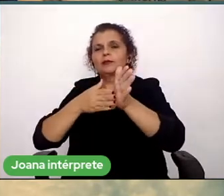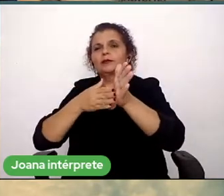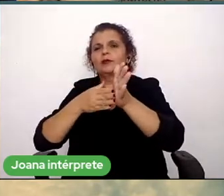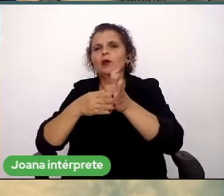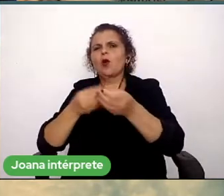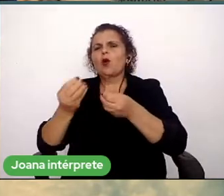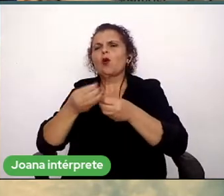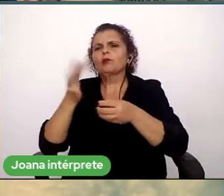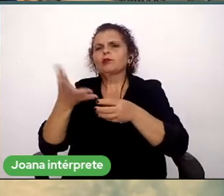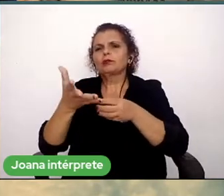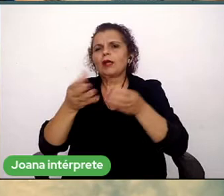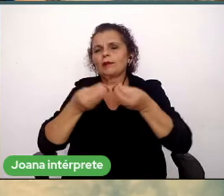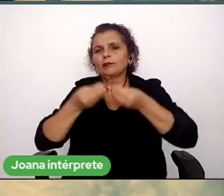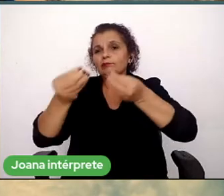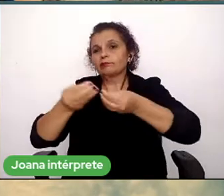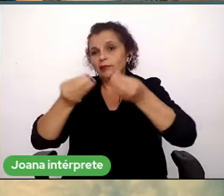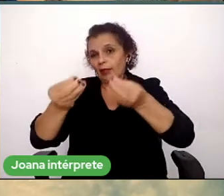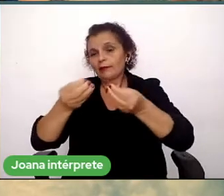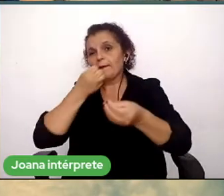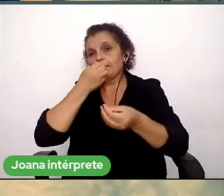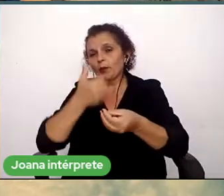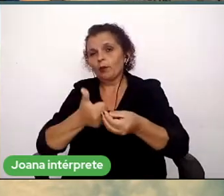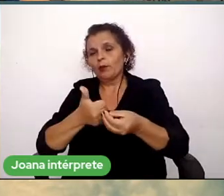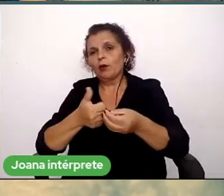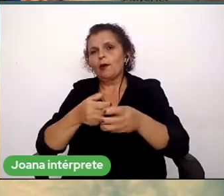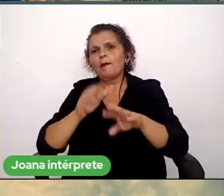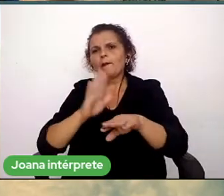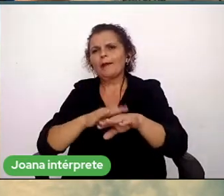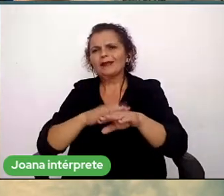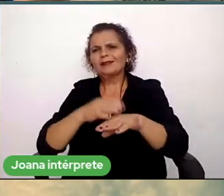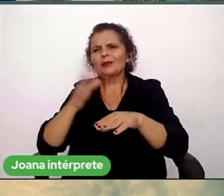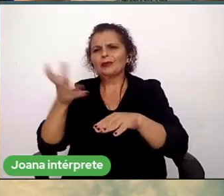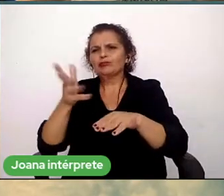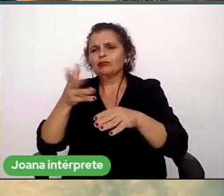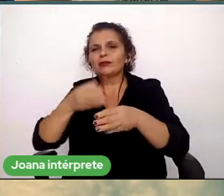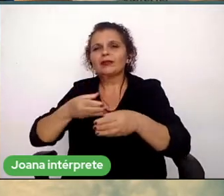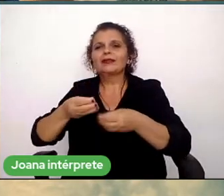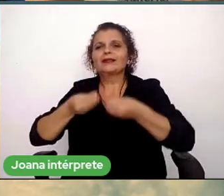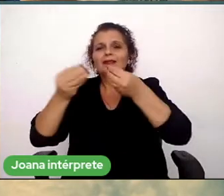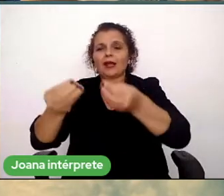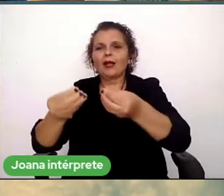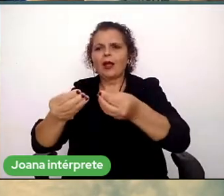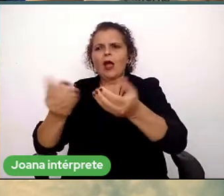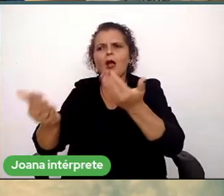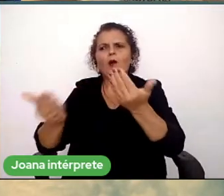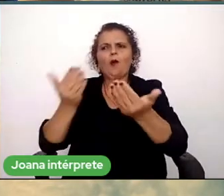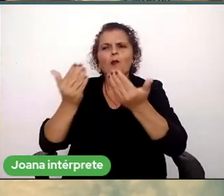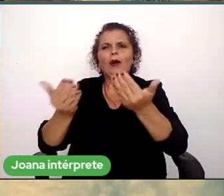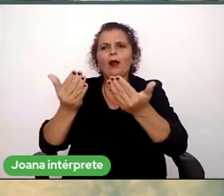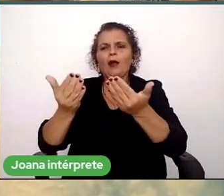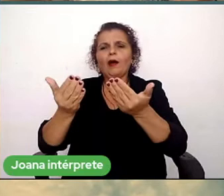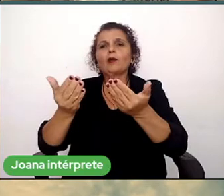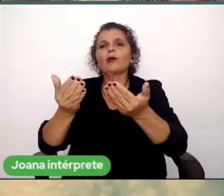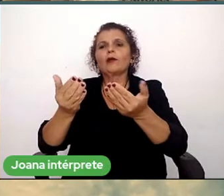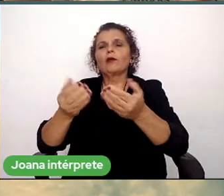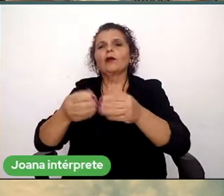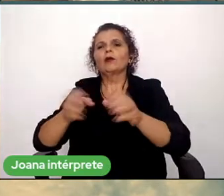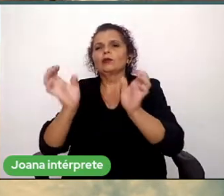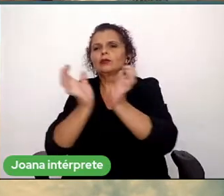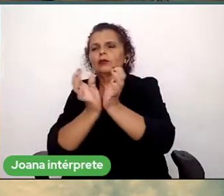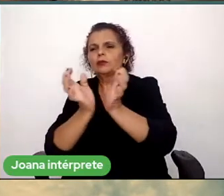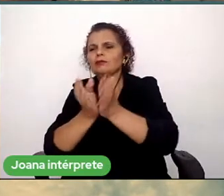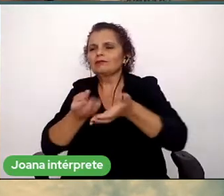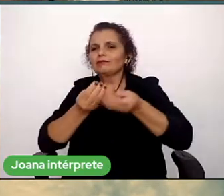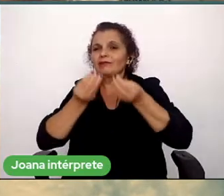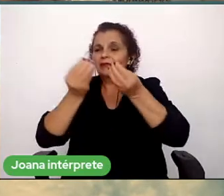Como que tá a velocidade de entrega do time mas é importante até porque a velocidade de entrega é comparar a velocidade com que o time entrega